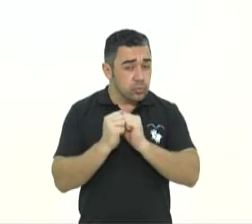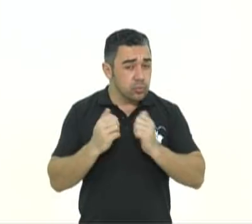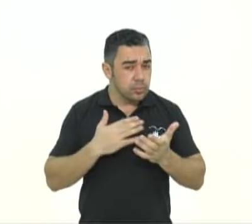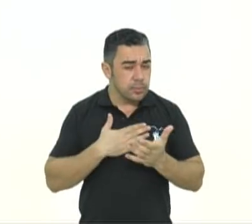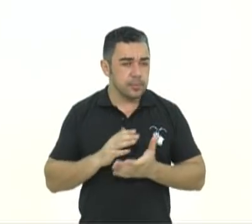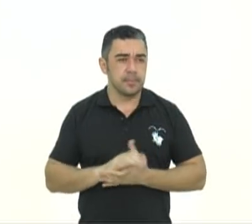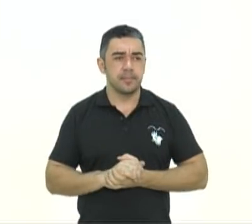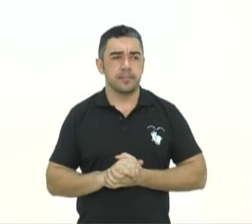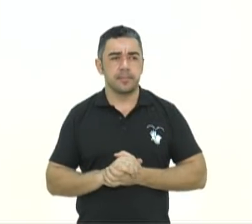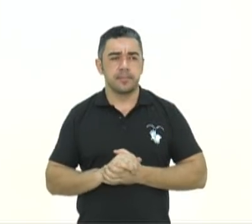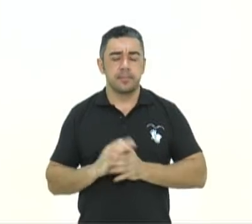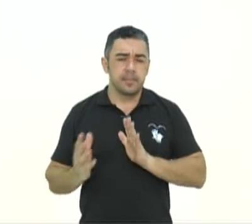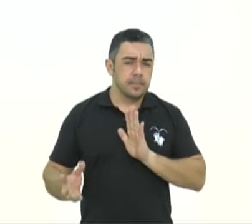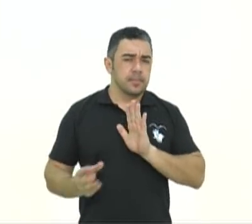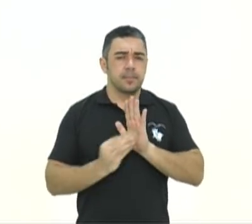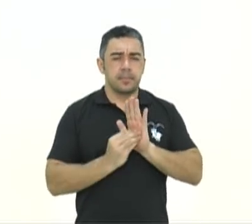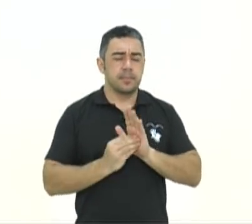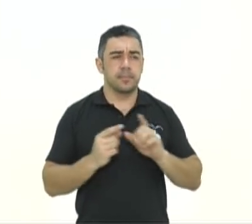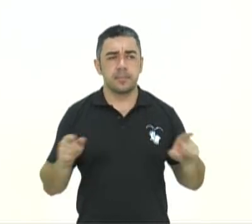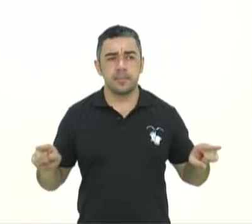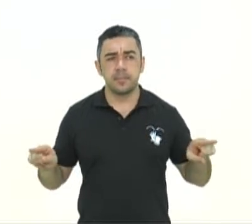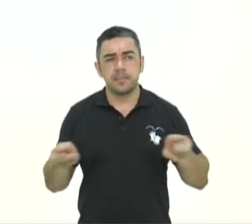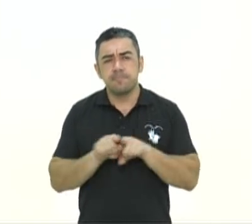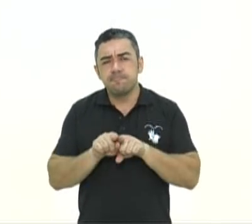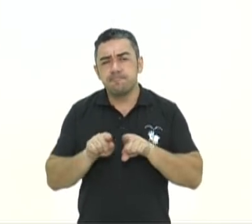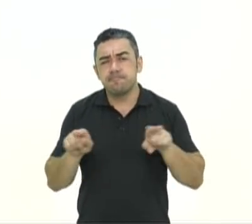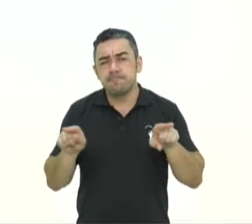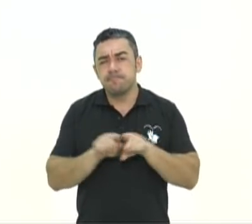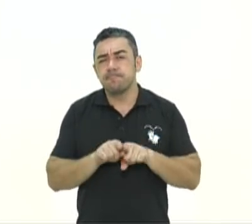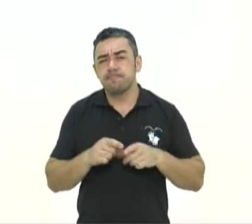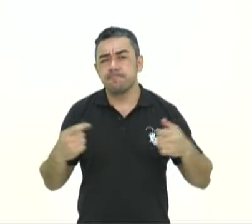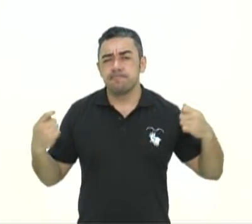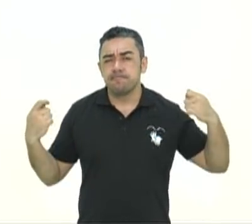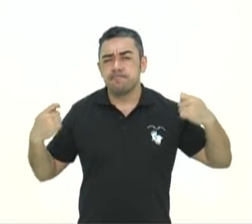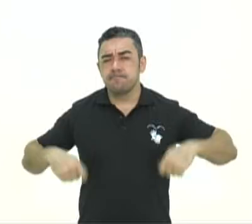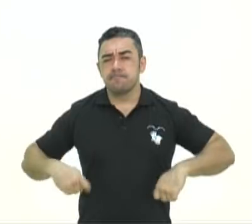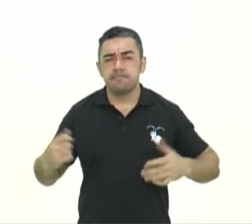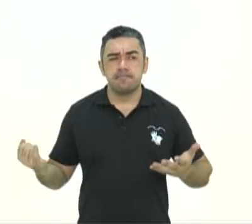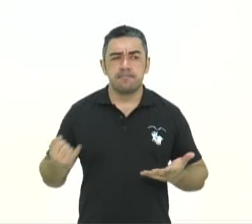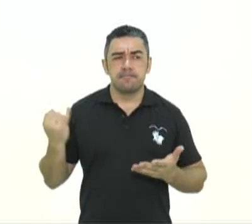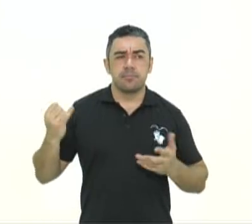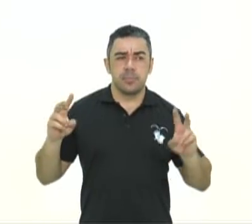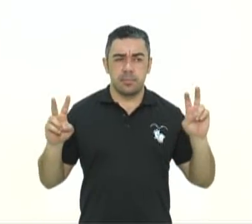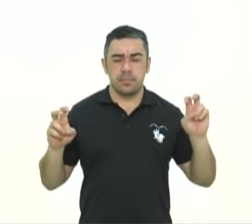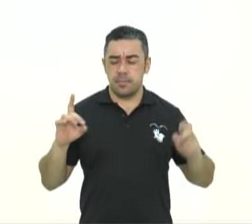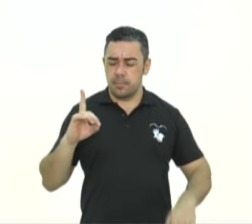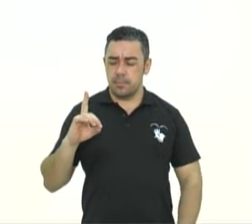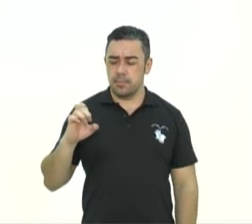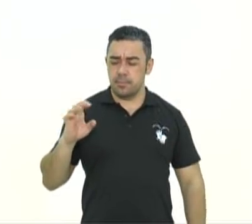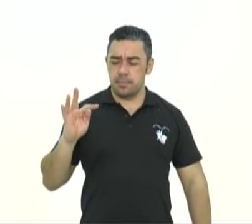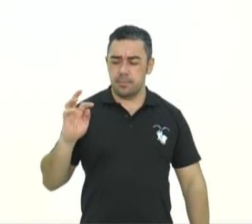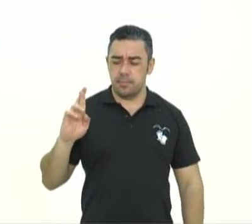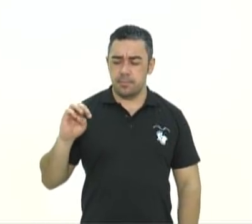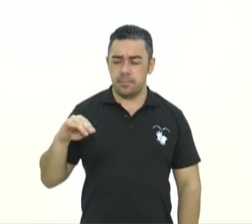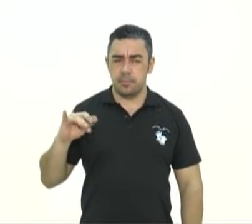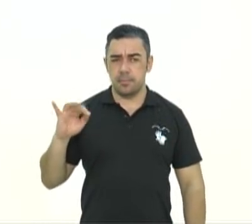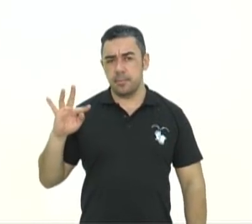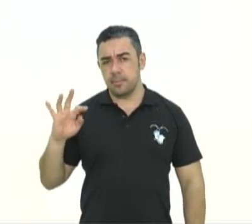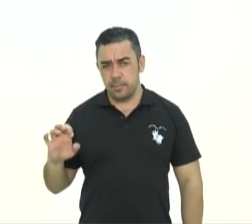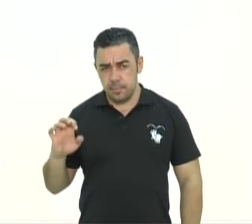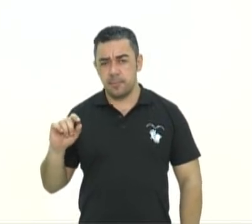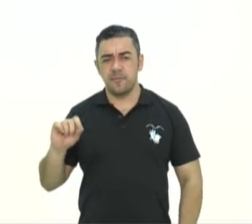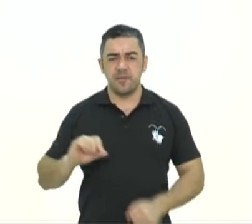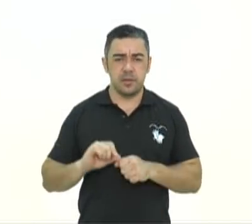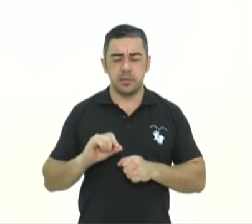Ele acrescentou que também é determinante, entre aspas, revitalizar o Rio